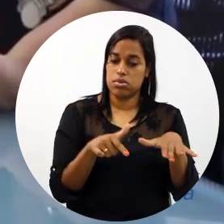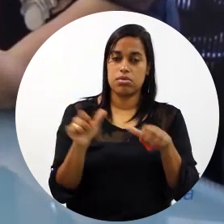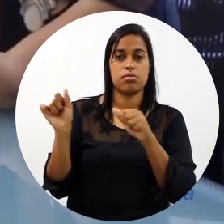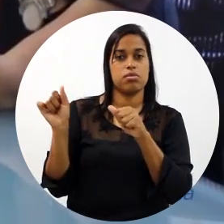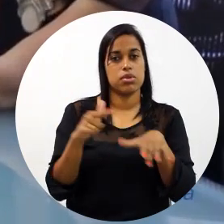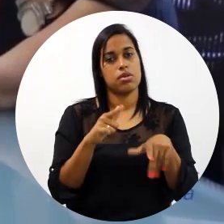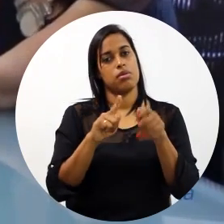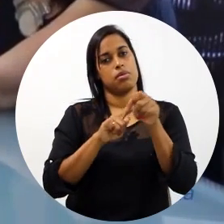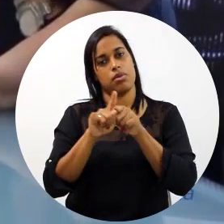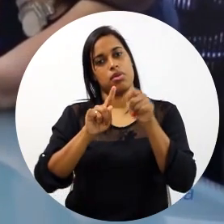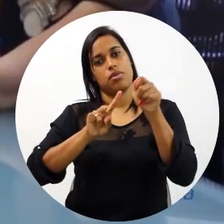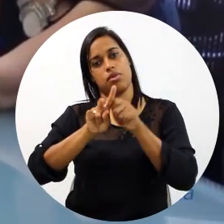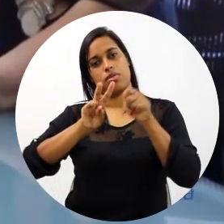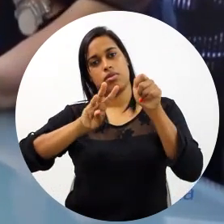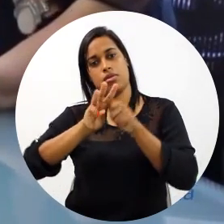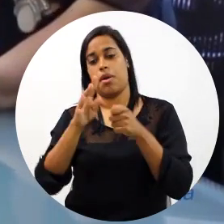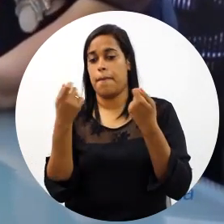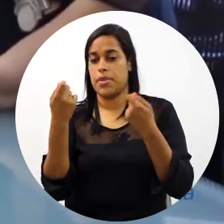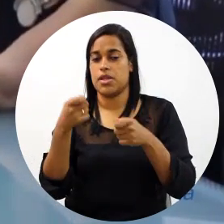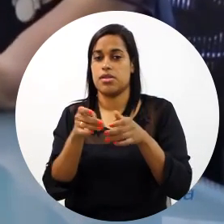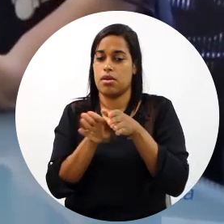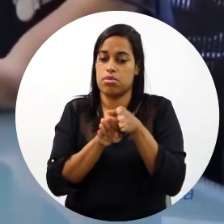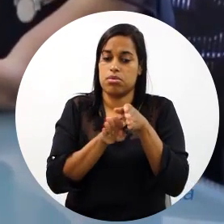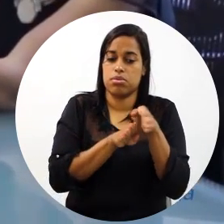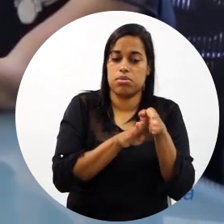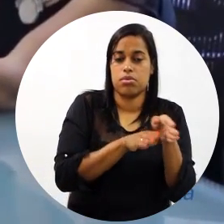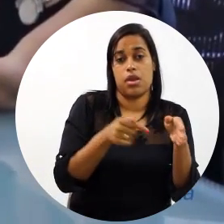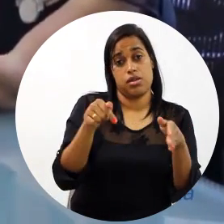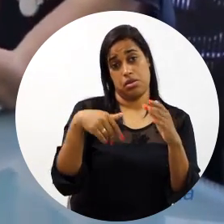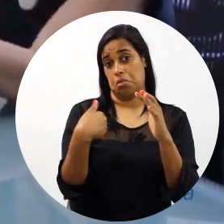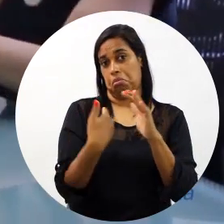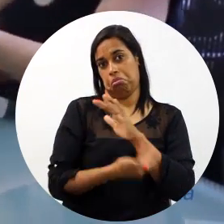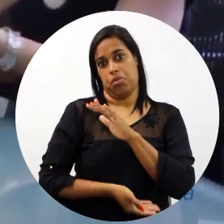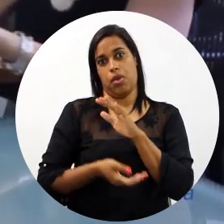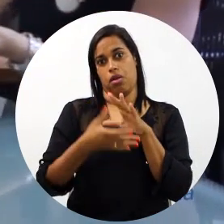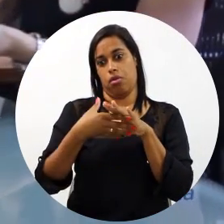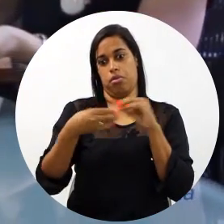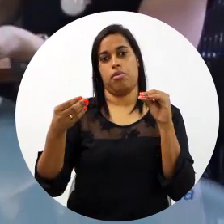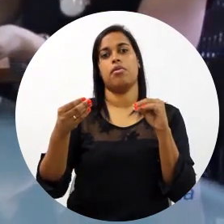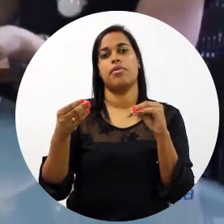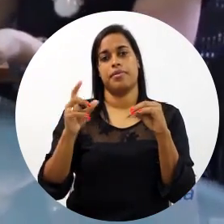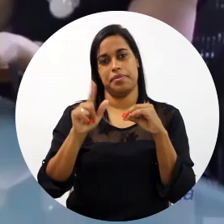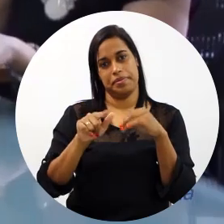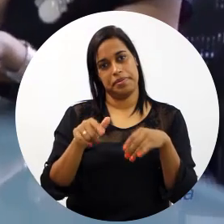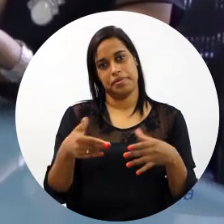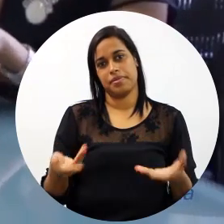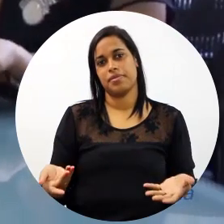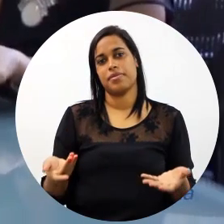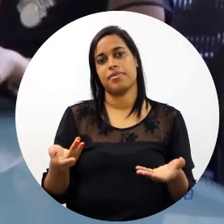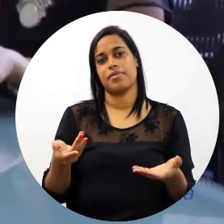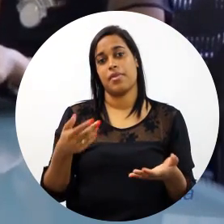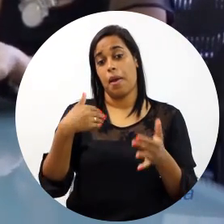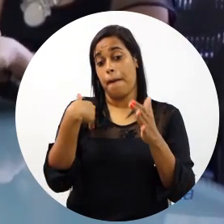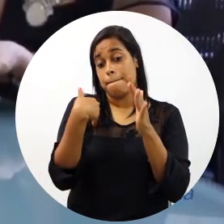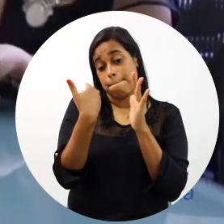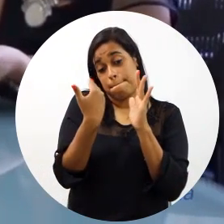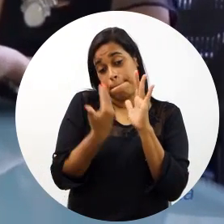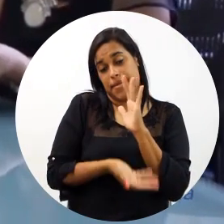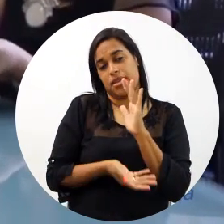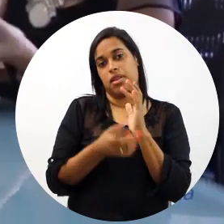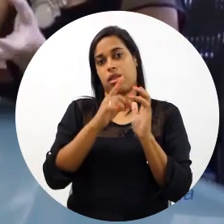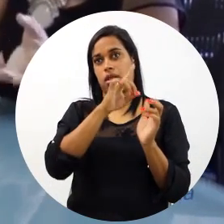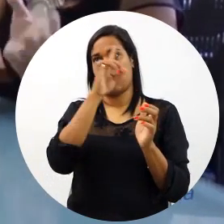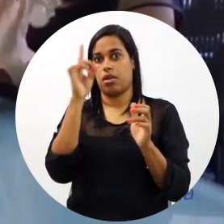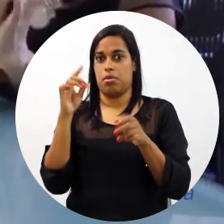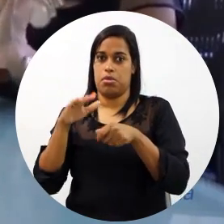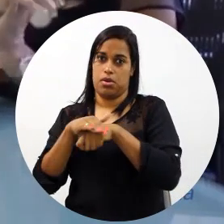esse tempo, esse trabalhador não foi acompanhado? Né? Essa perda não é mágica. Isso. Ela veio numa perda gradativa, não é do dia para a